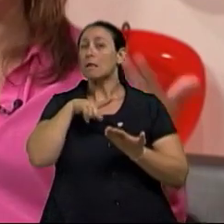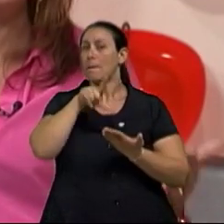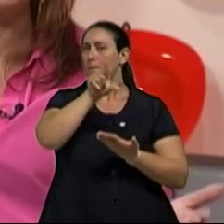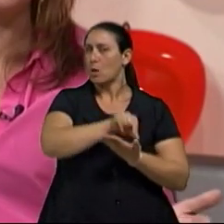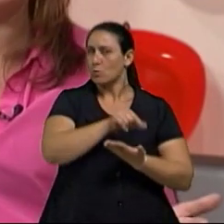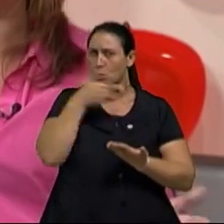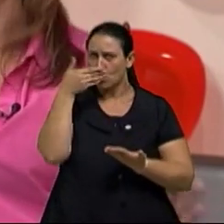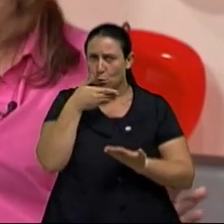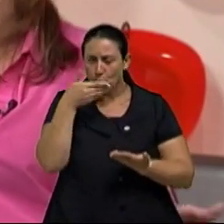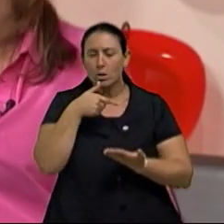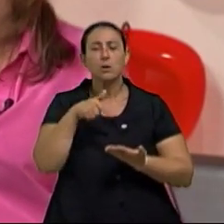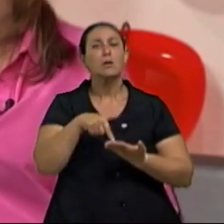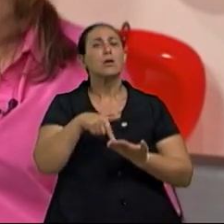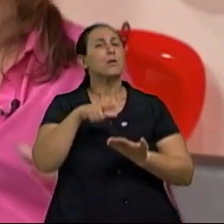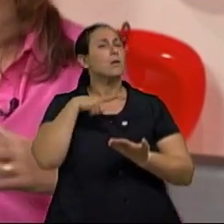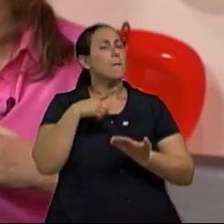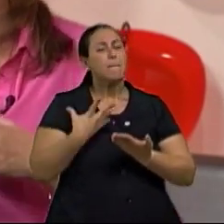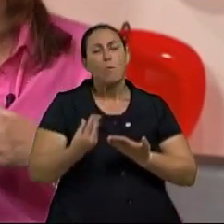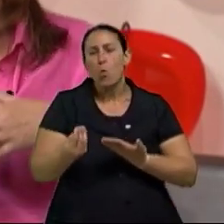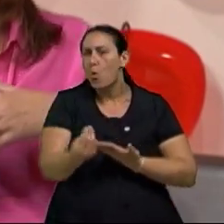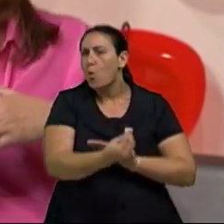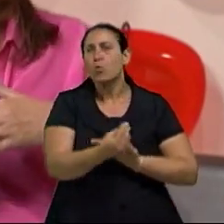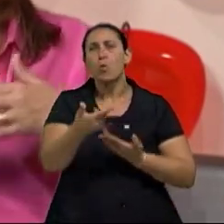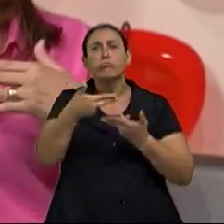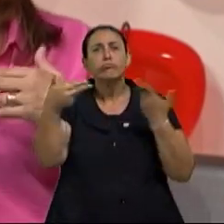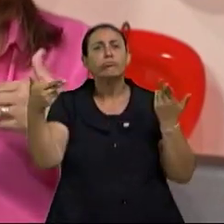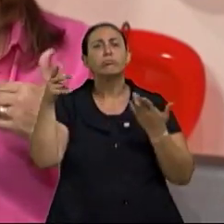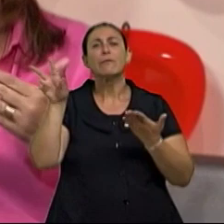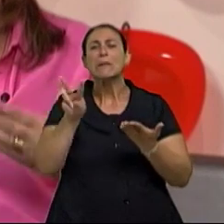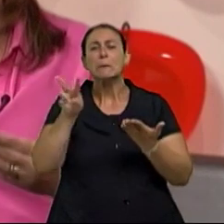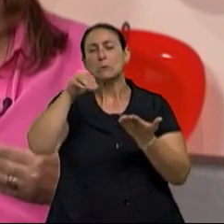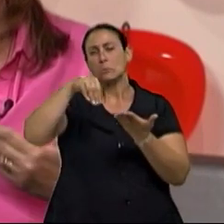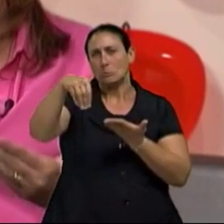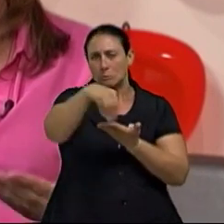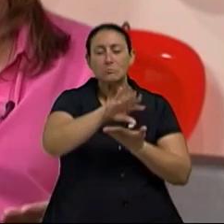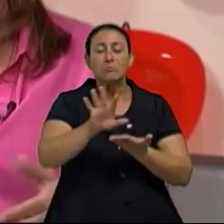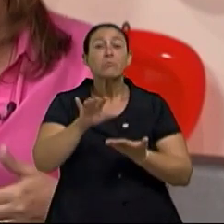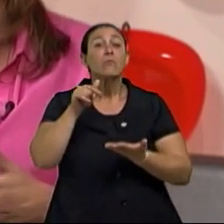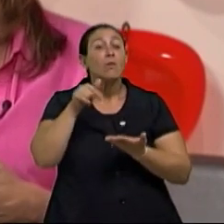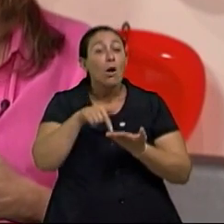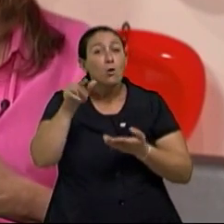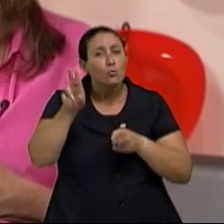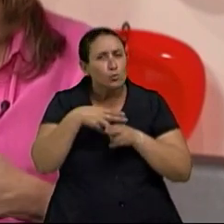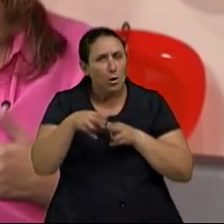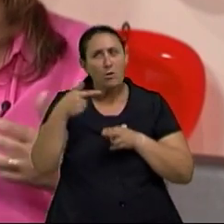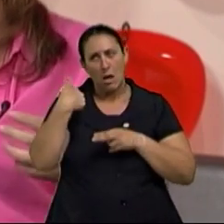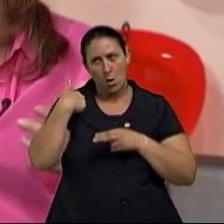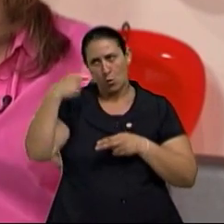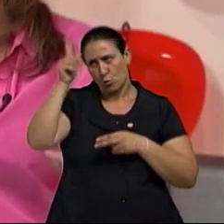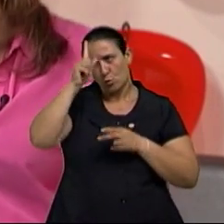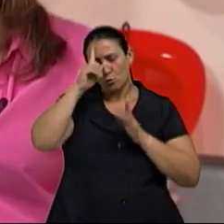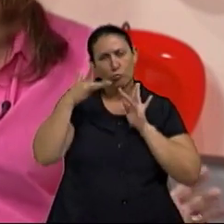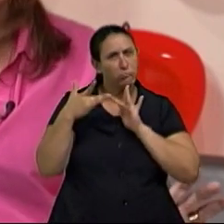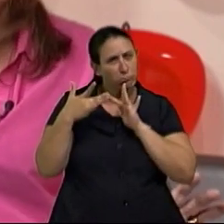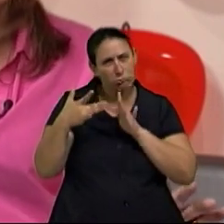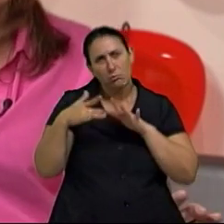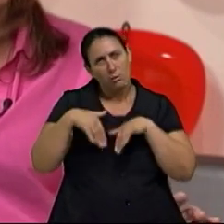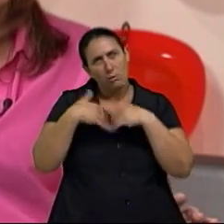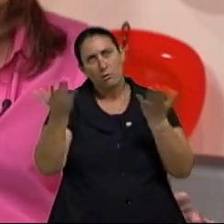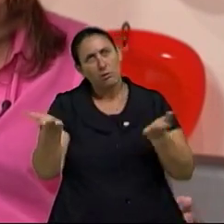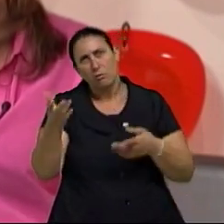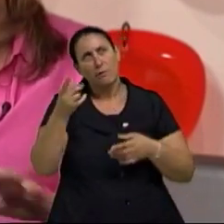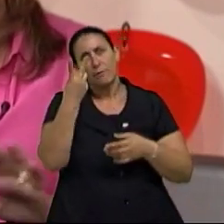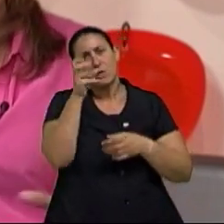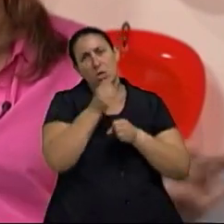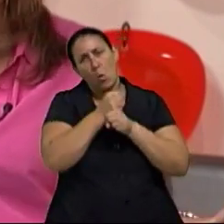açúcar, tem muitos flavonoides e tudo. Mas uma coisa é assim, ó, que na minha experiência do dia a dia, que eu trabalho com chocolate há mais de